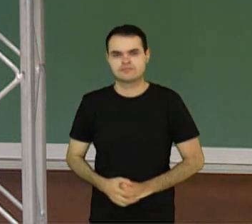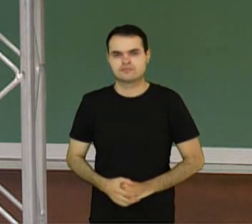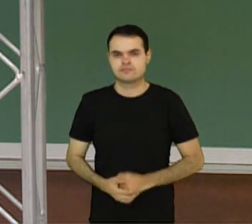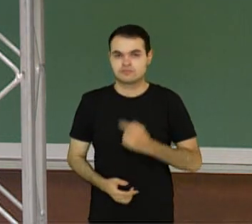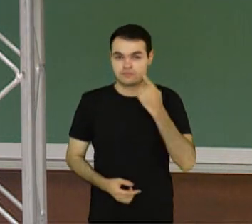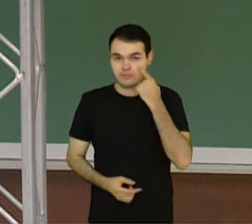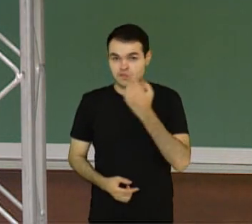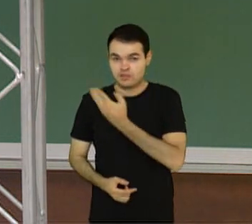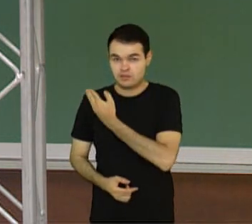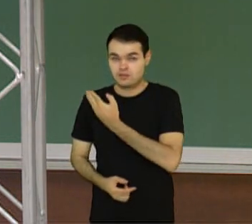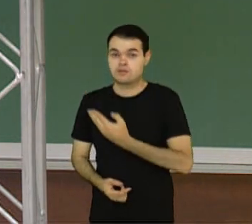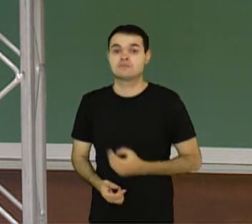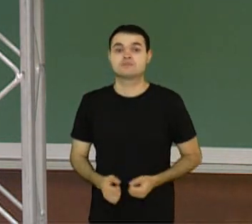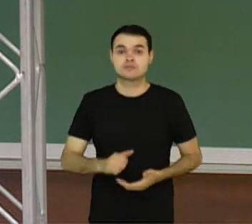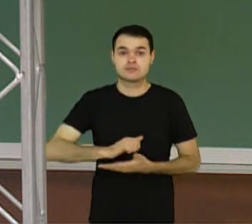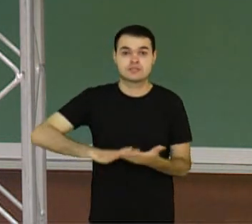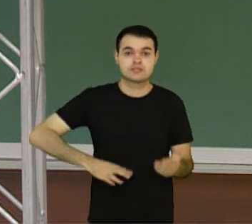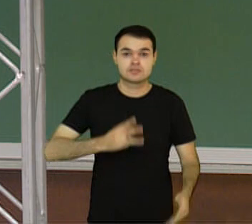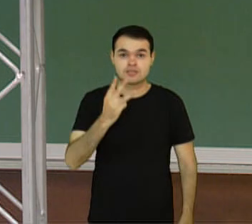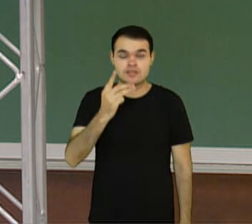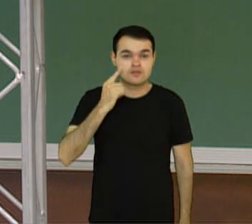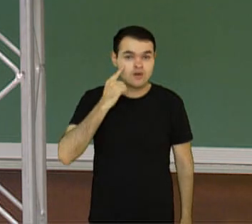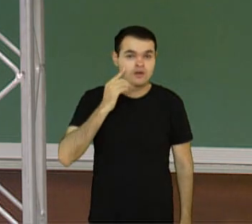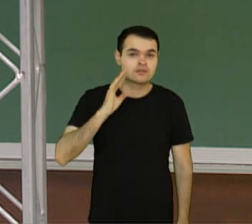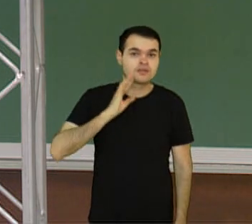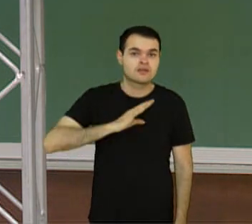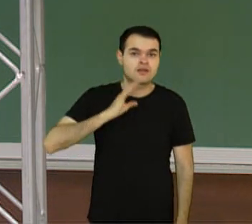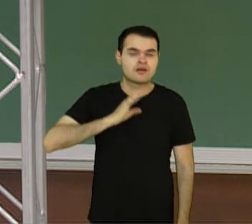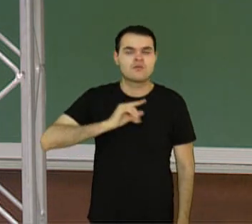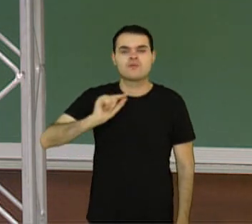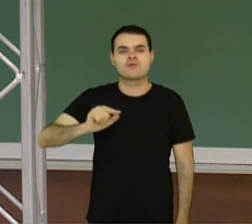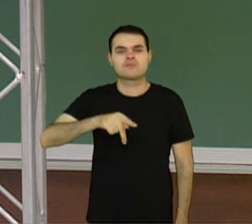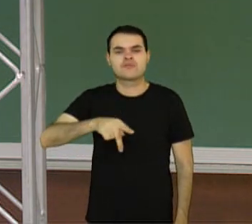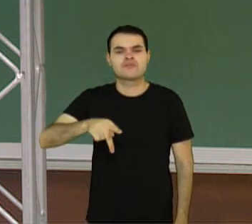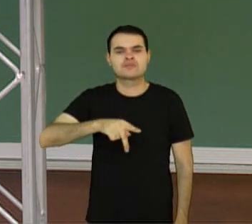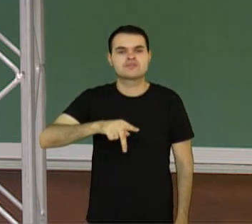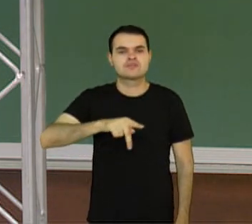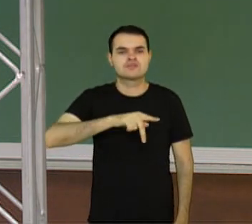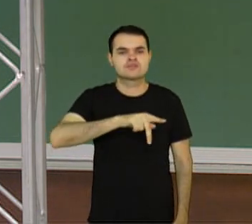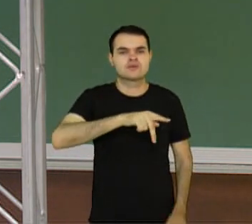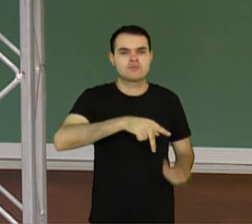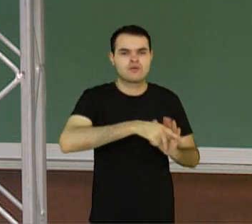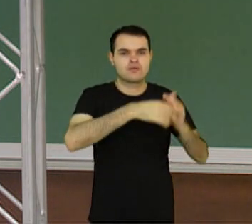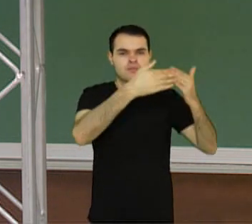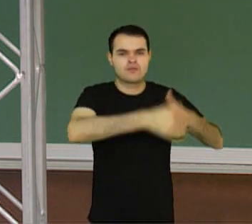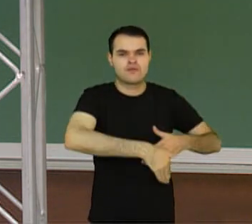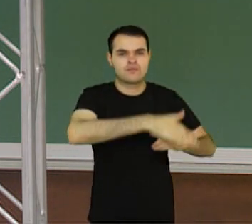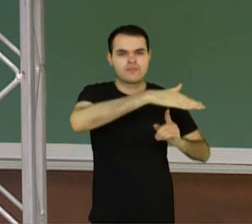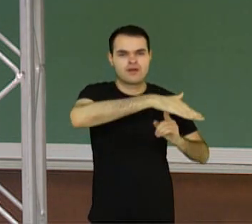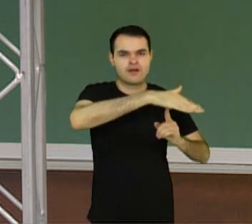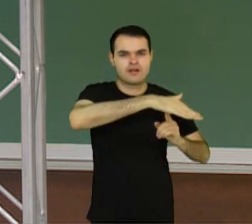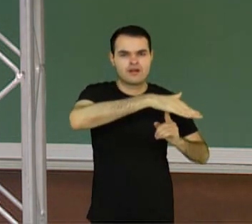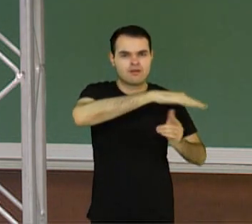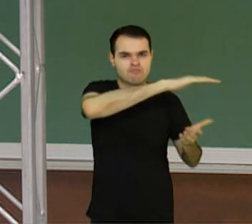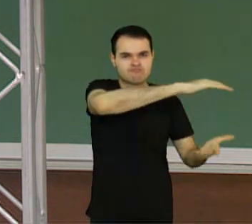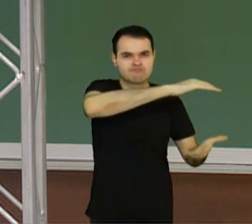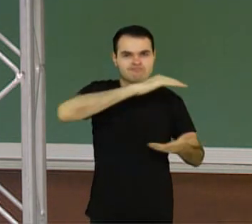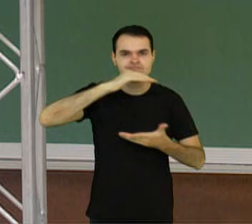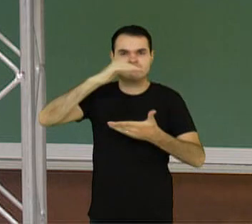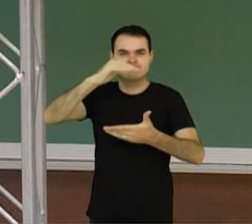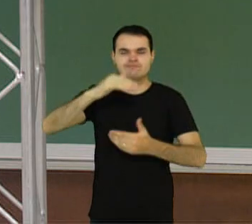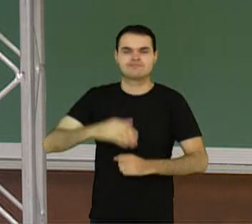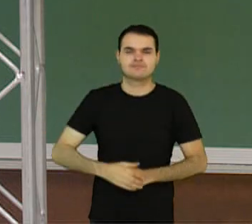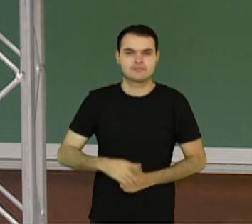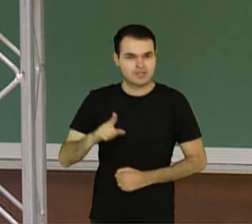esse exercício 3, que bacana! Esse exercício 3 a professora tirou lá da Prova Paraná, tá? É importante vocês